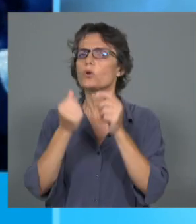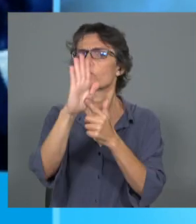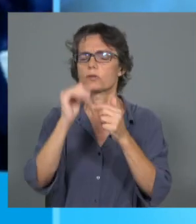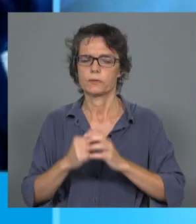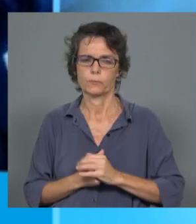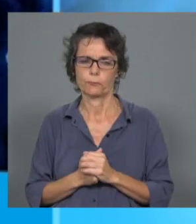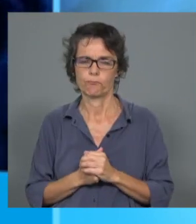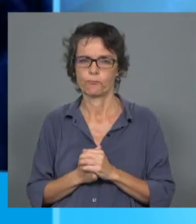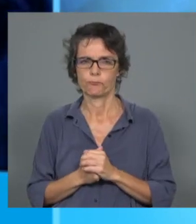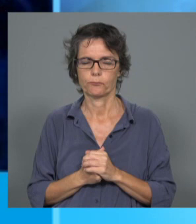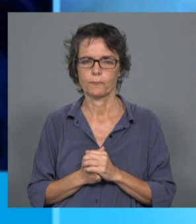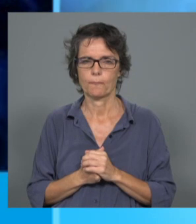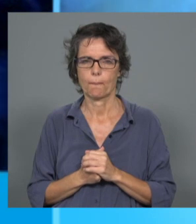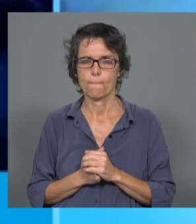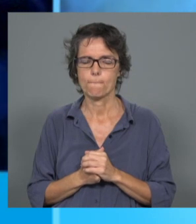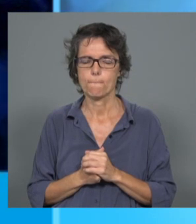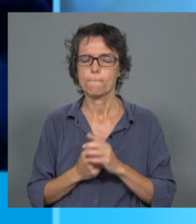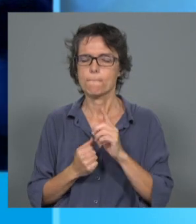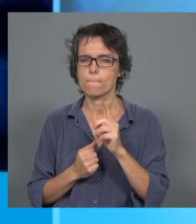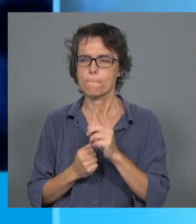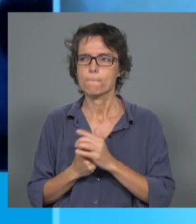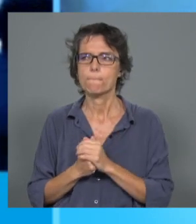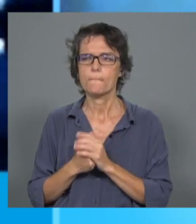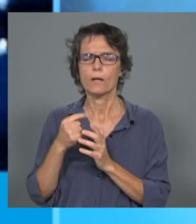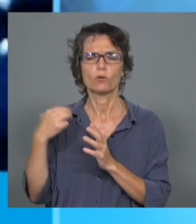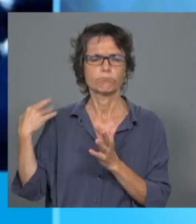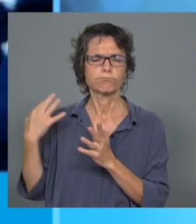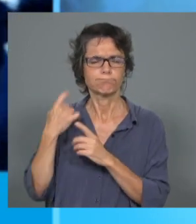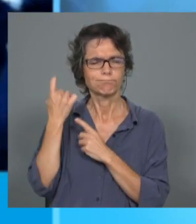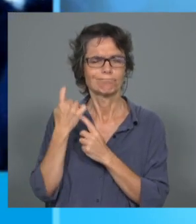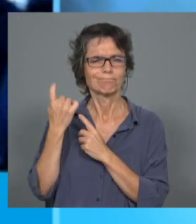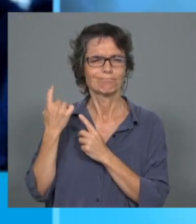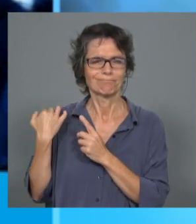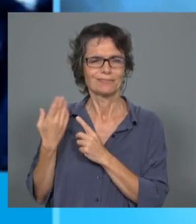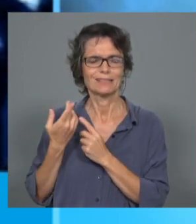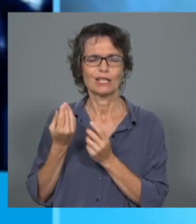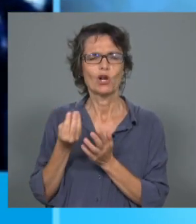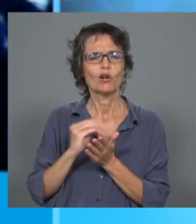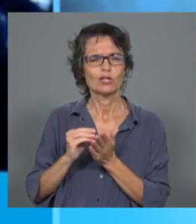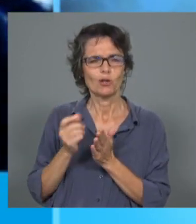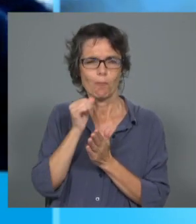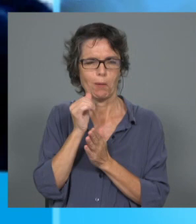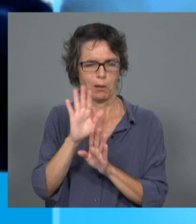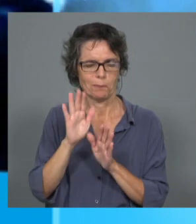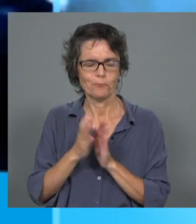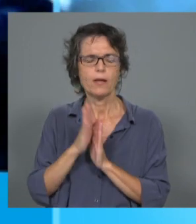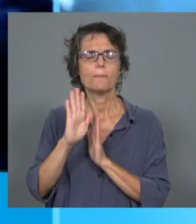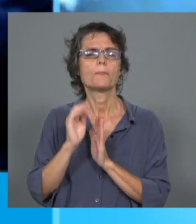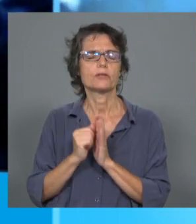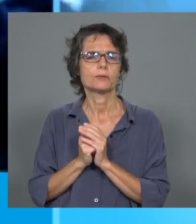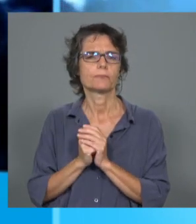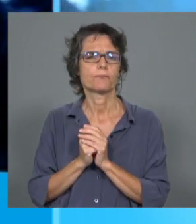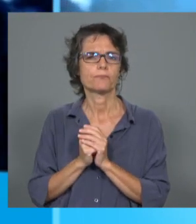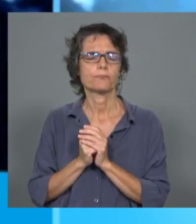que é uma coisa que tenho vindo a refletir, embora não tenha ainda escrito sobre isso. Eu vejo que há uma série